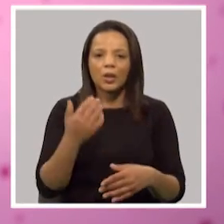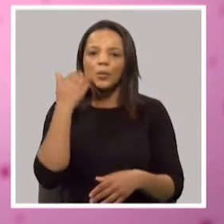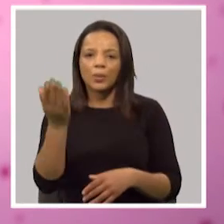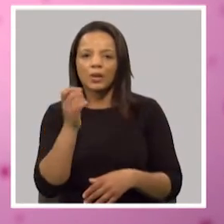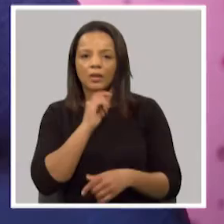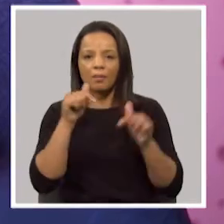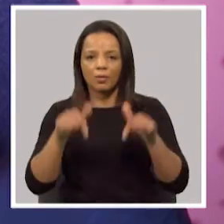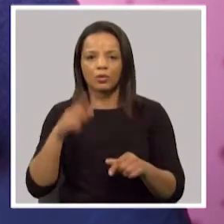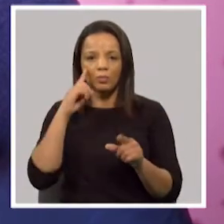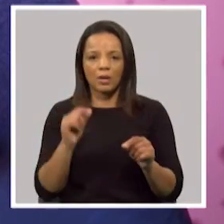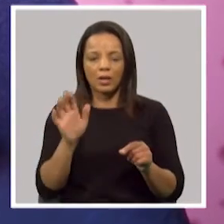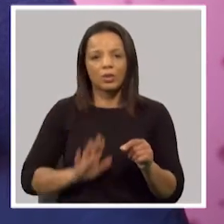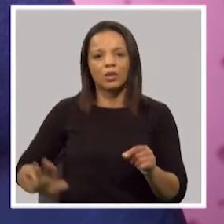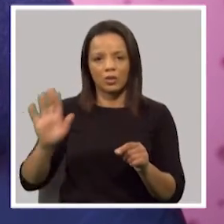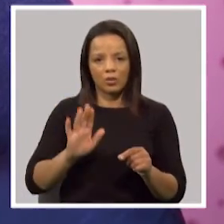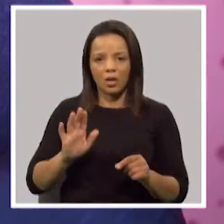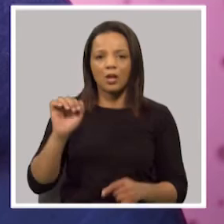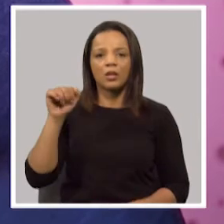rádio nacional? Ai, chegam.